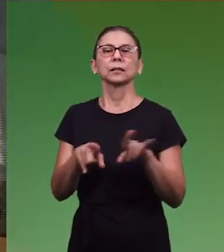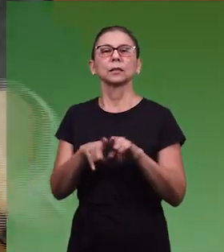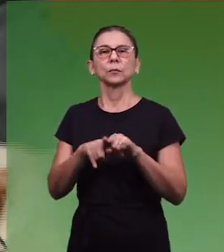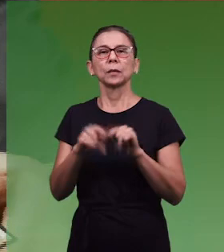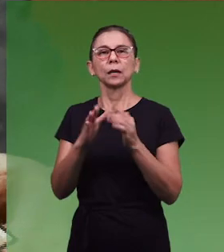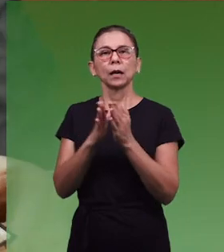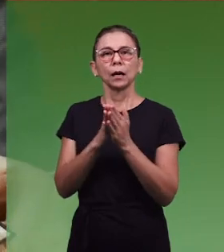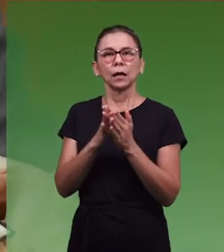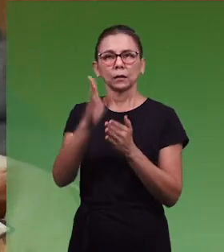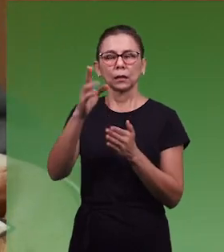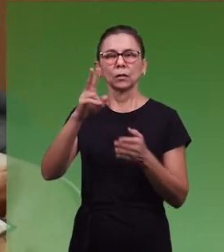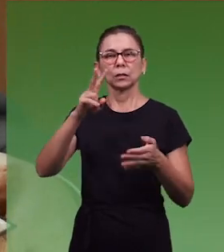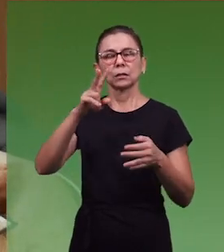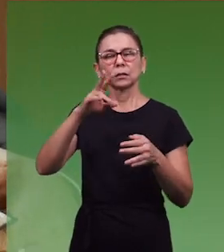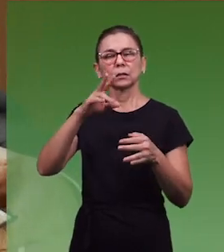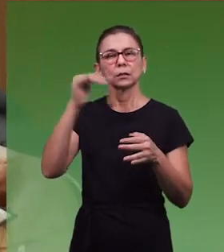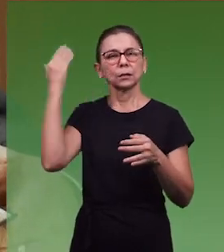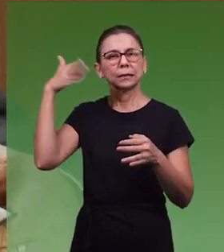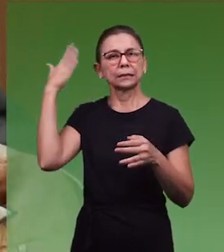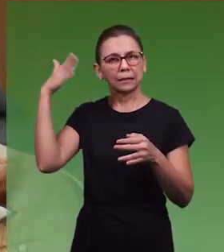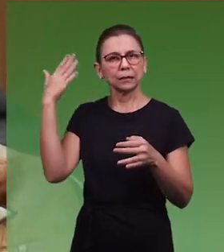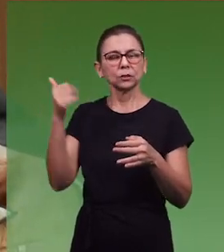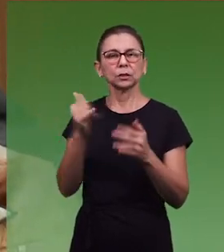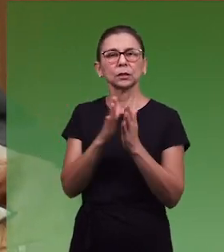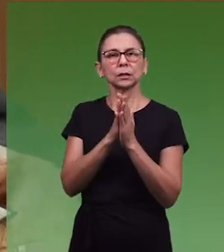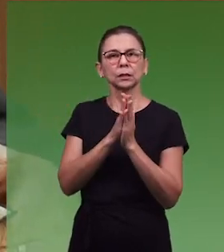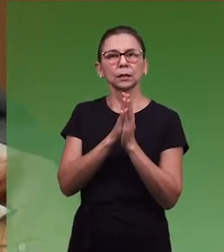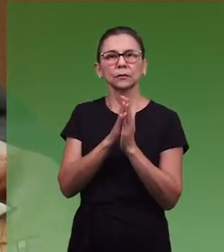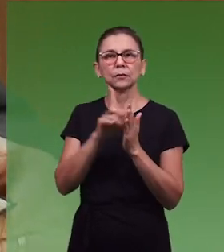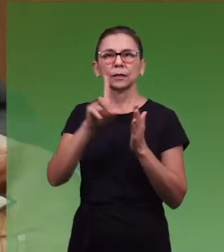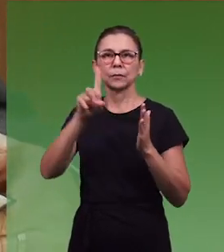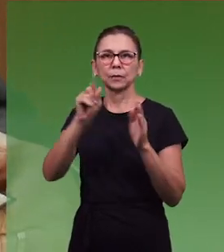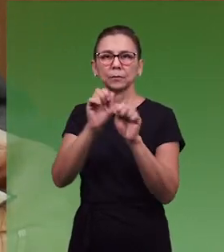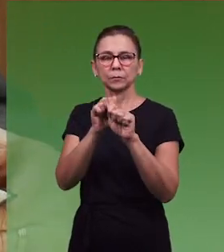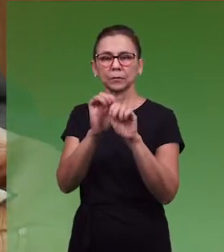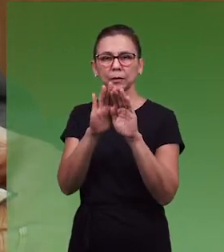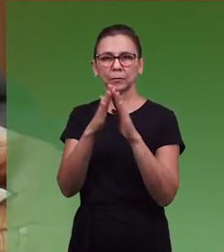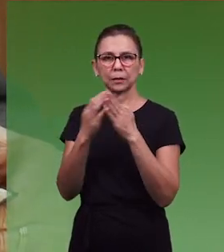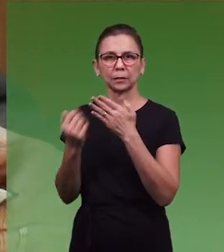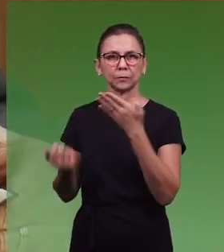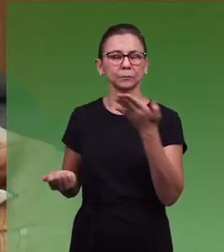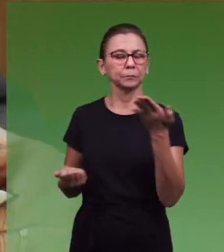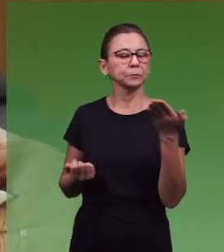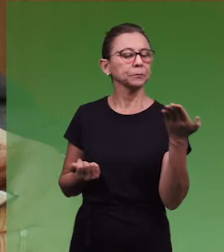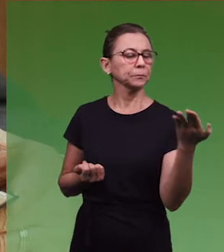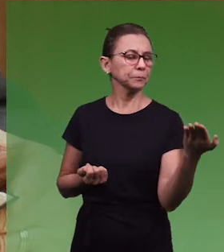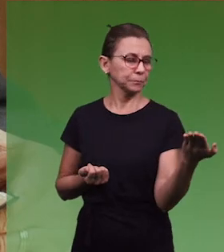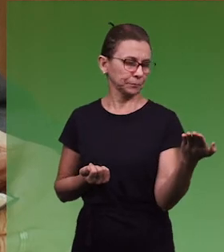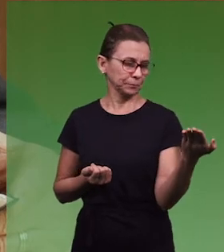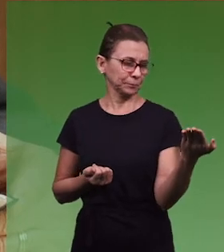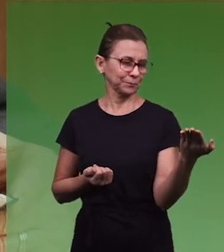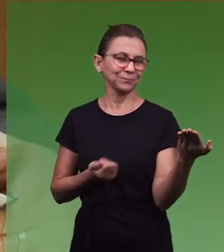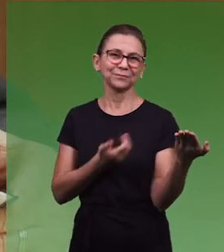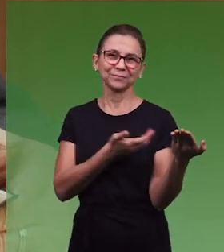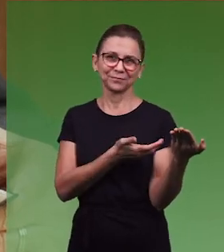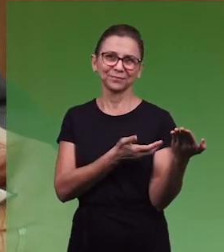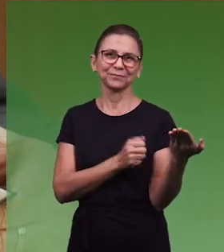palavra. Voltando, não aconselho ter coletânea do